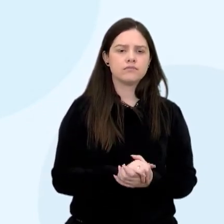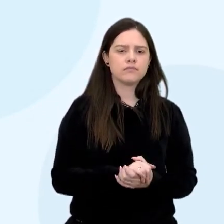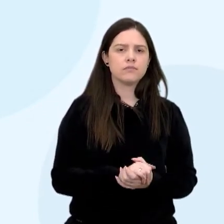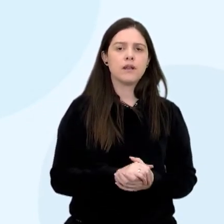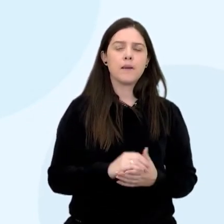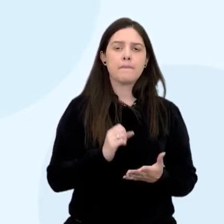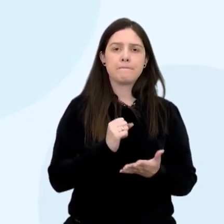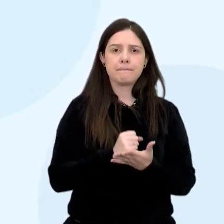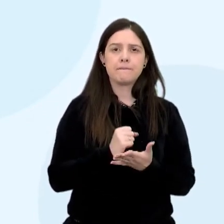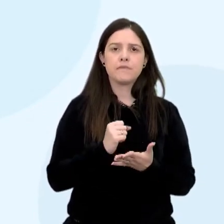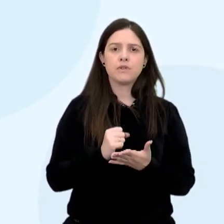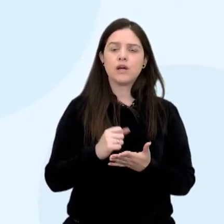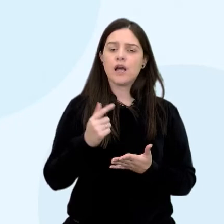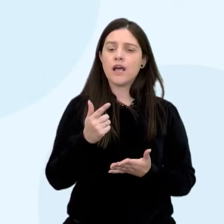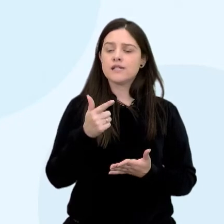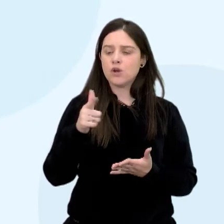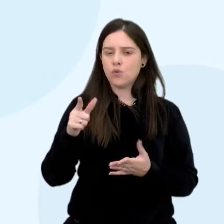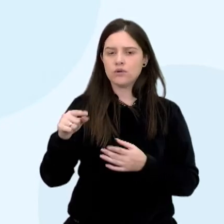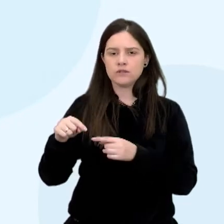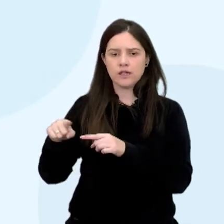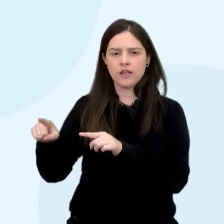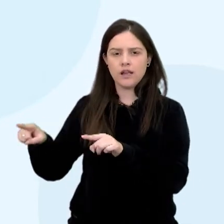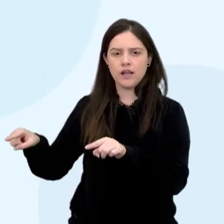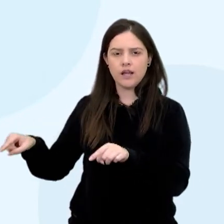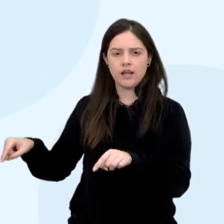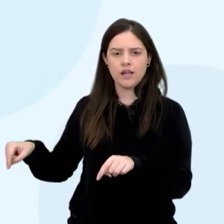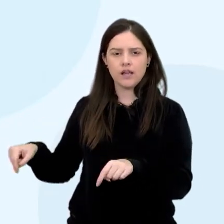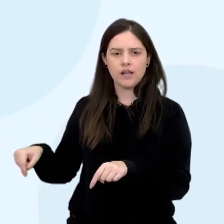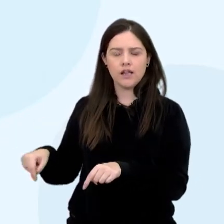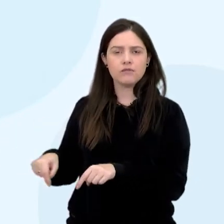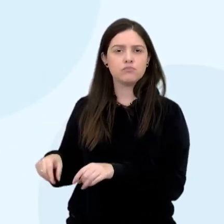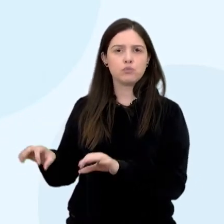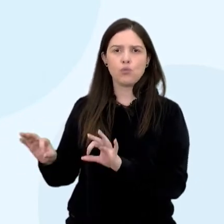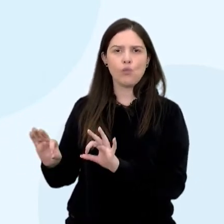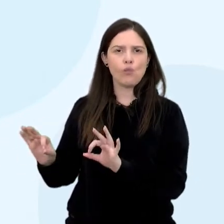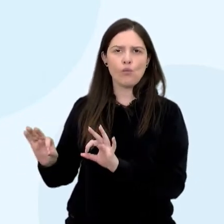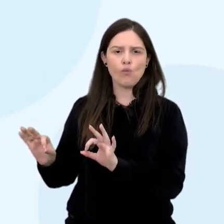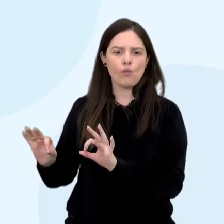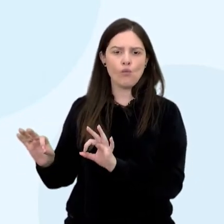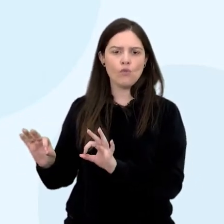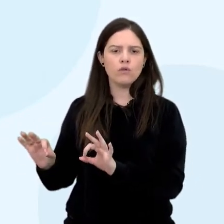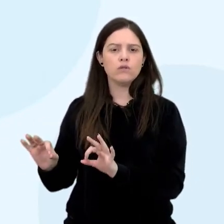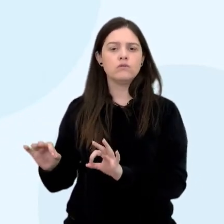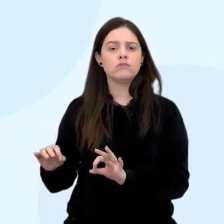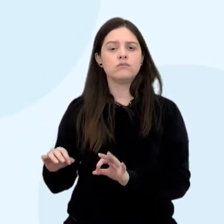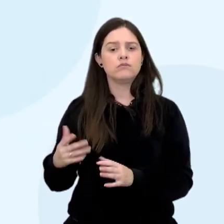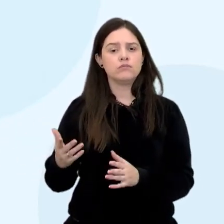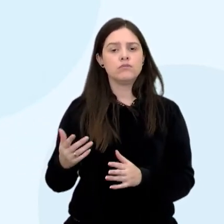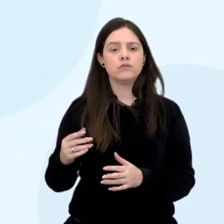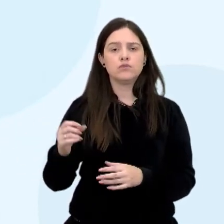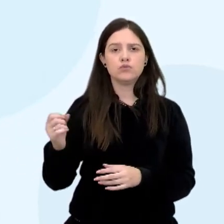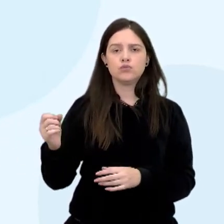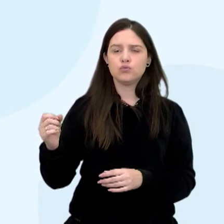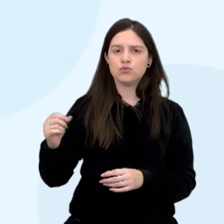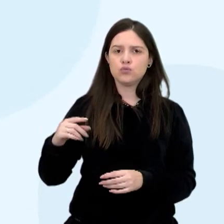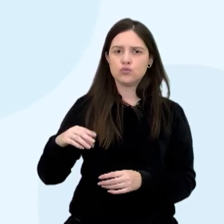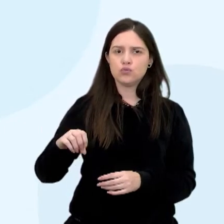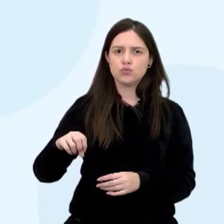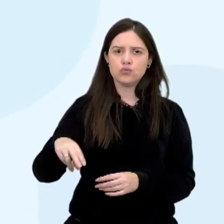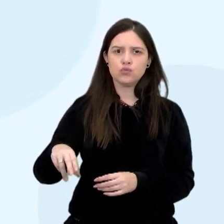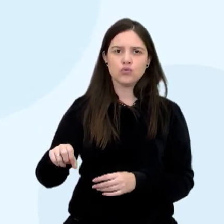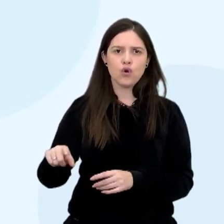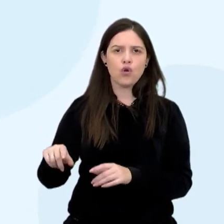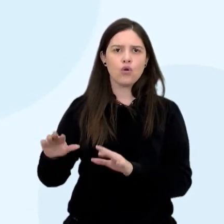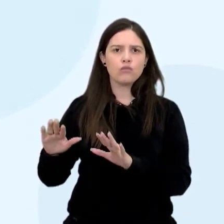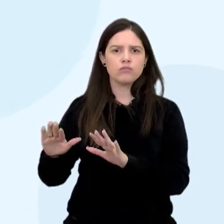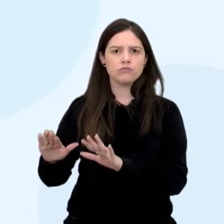tempo. Esta outra caixa, veja, ela não tem nada lá dentro do solo. Foi colocado só